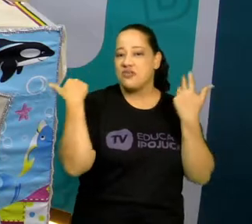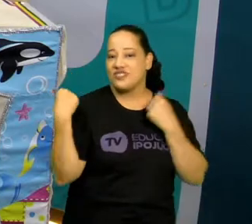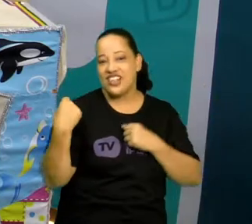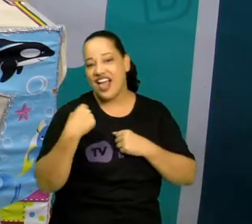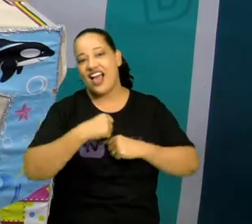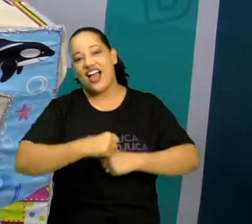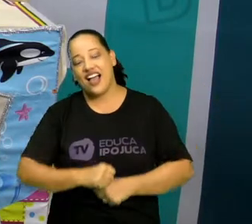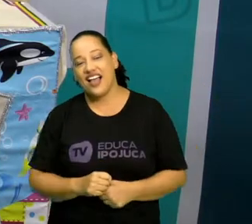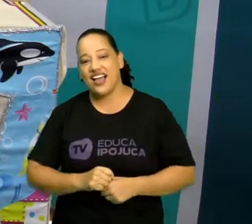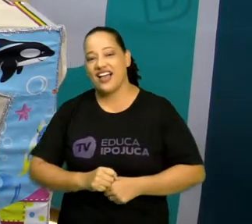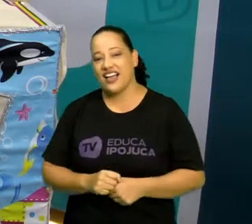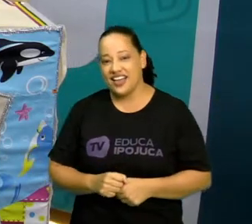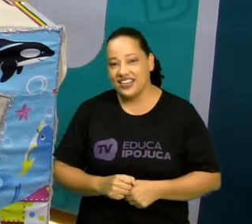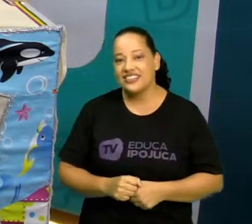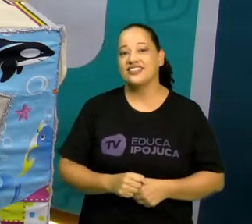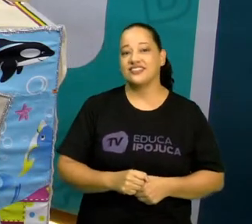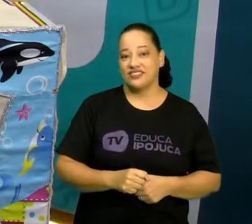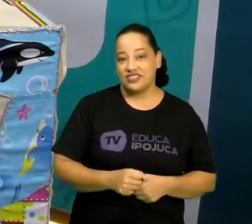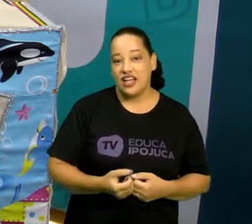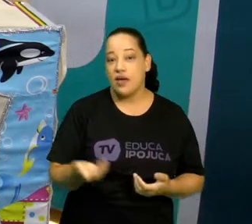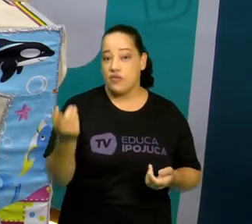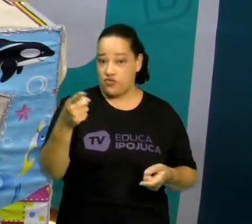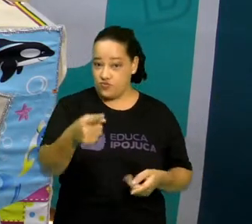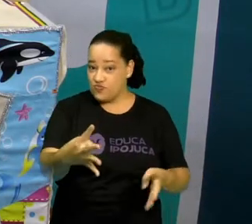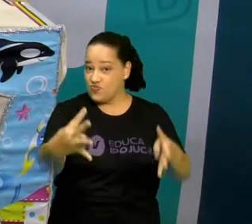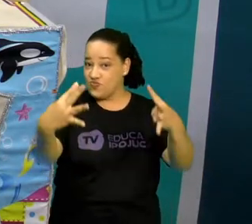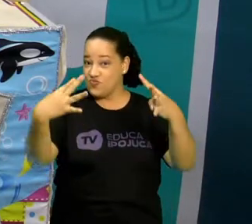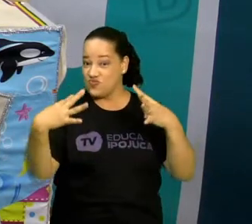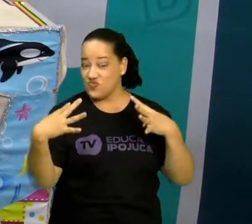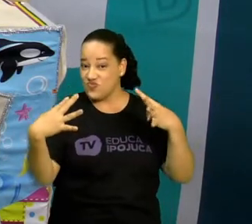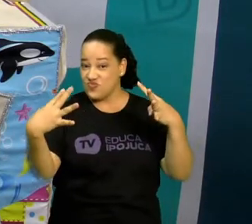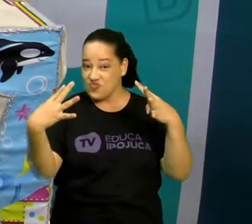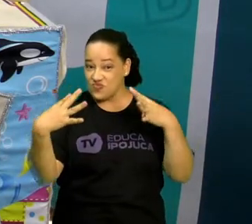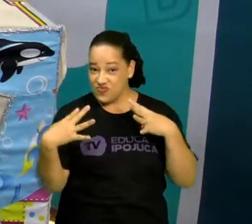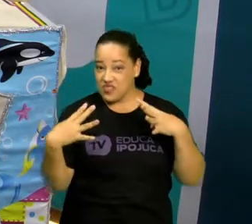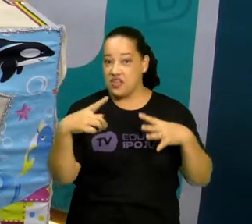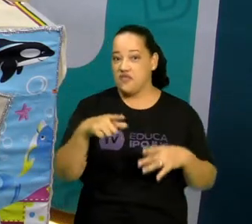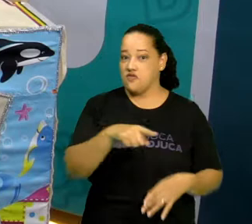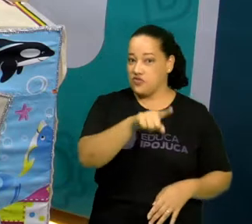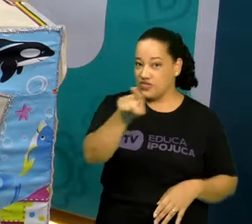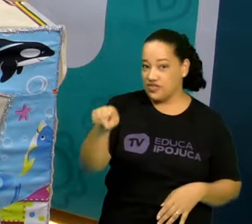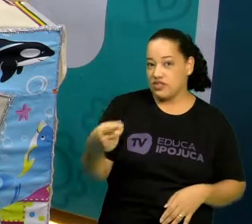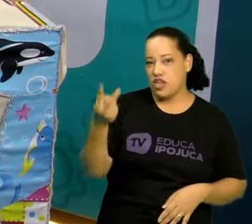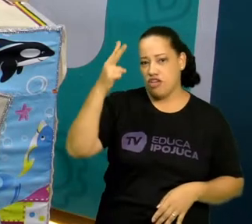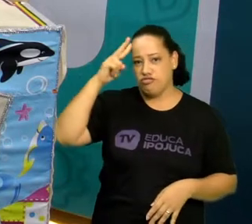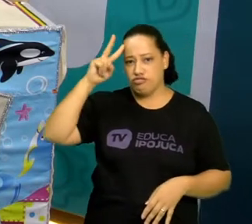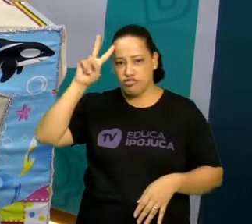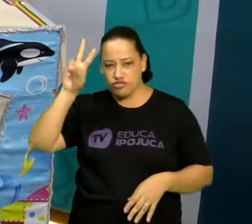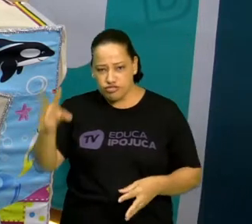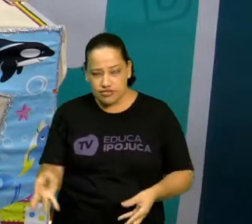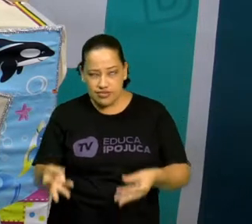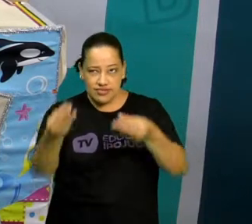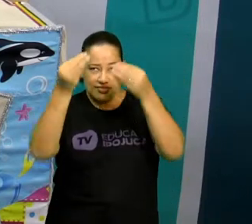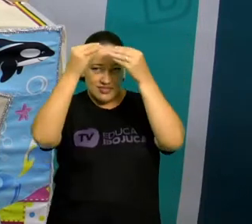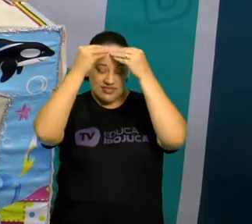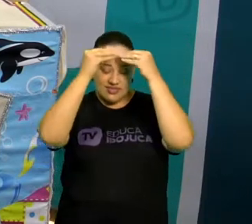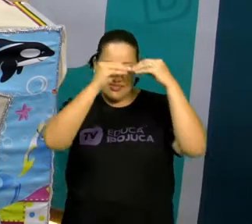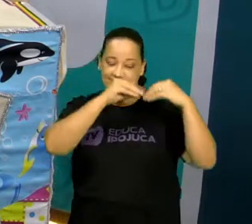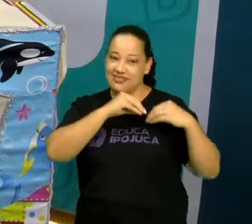contar. Vamos lá, preste atenção. Que jamais ela vai sair do